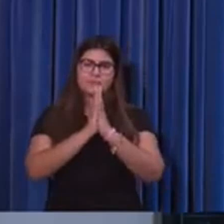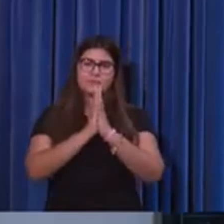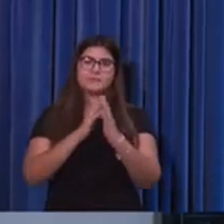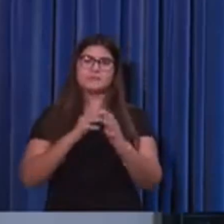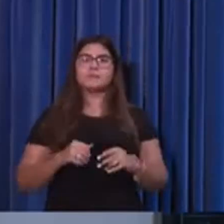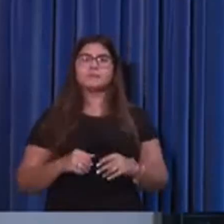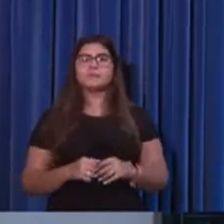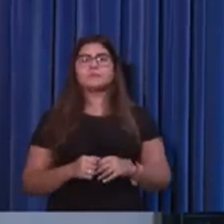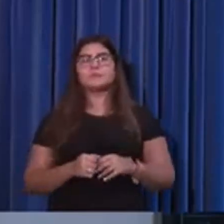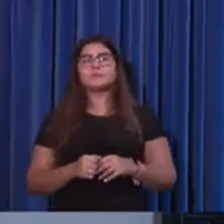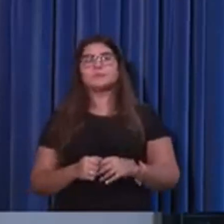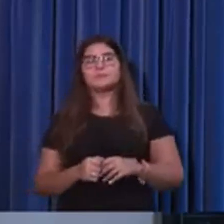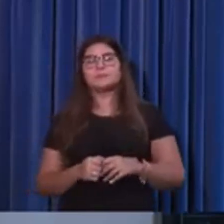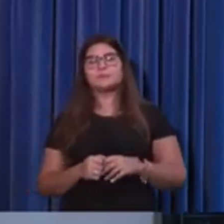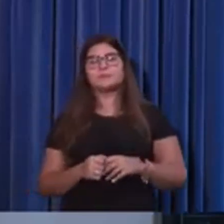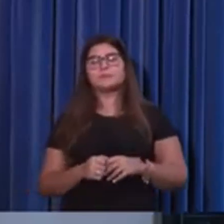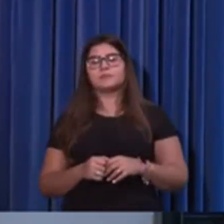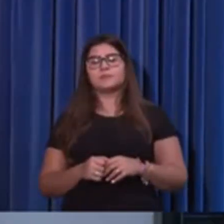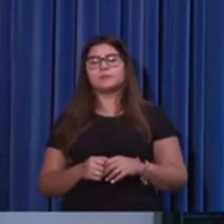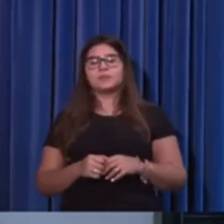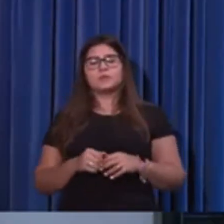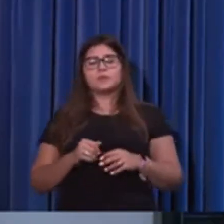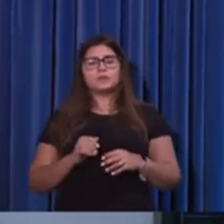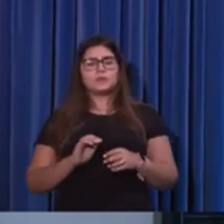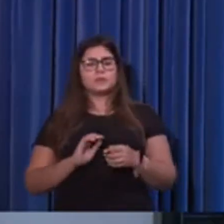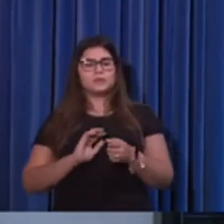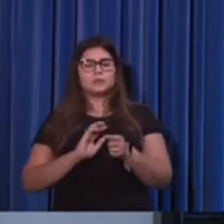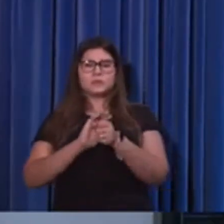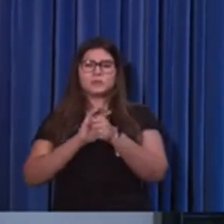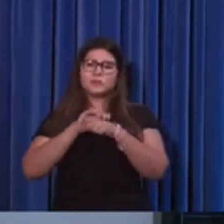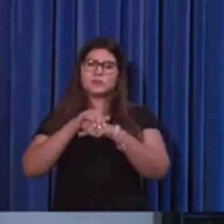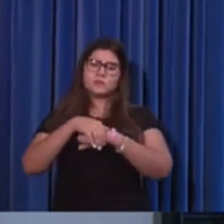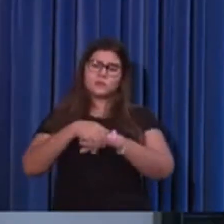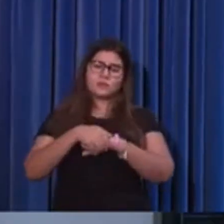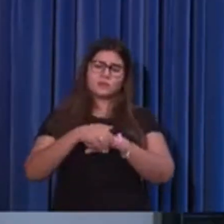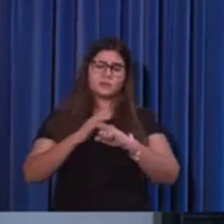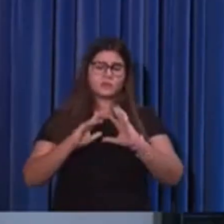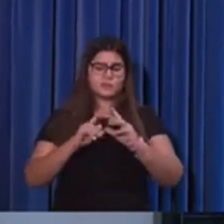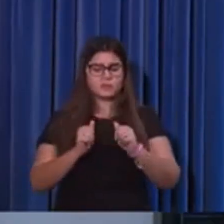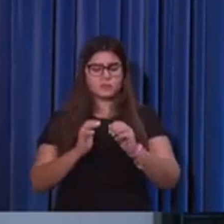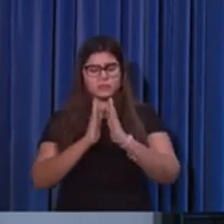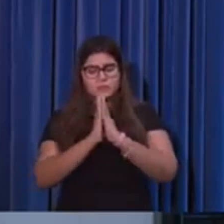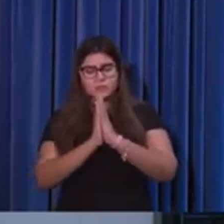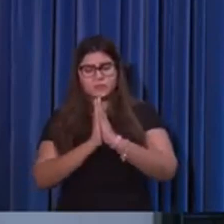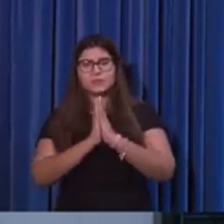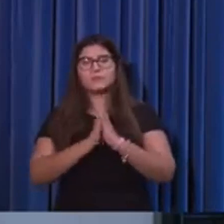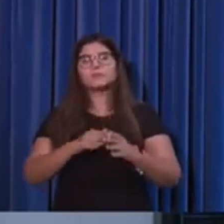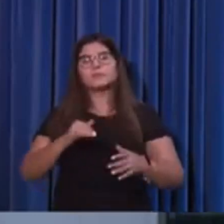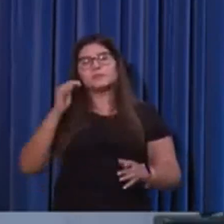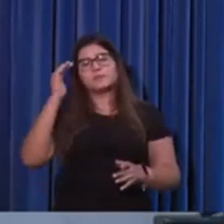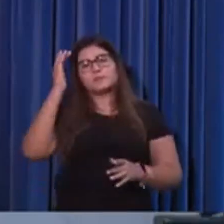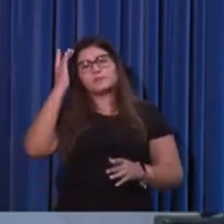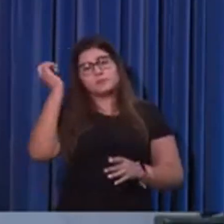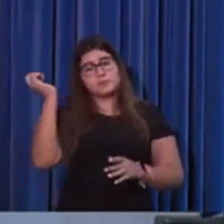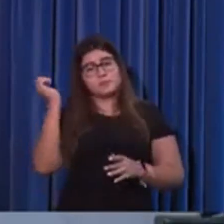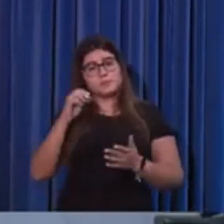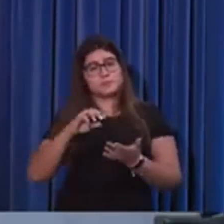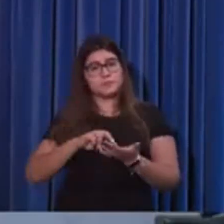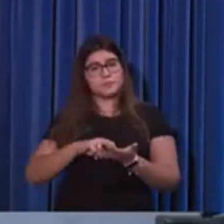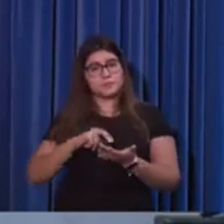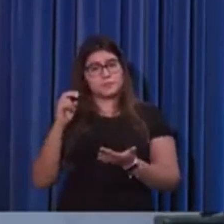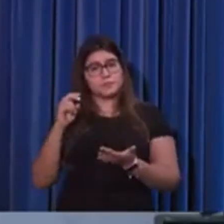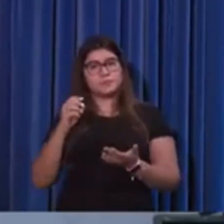E passou a noite orando a Deus. E quando amanheceu, chamou os seus discípulos e